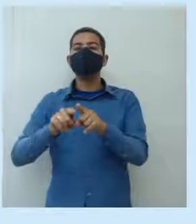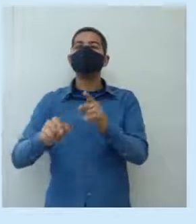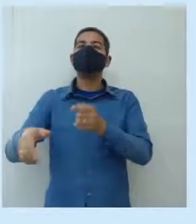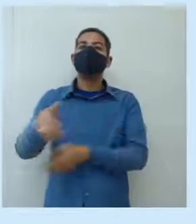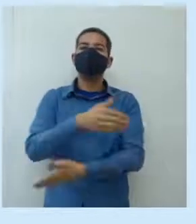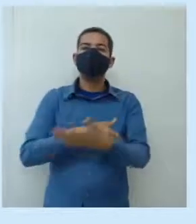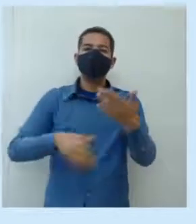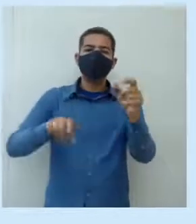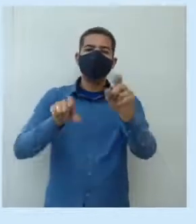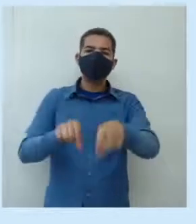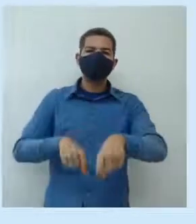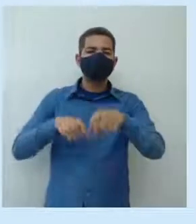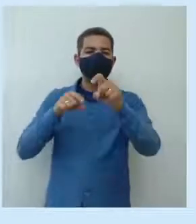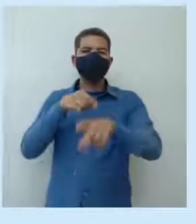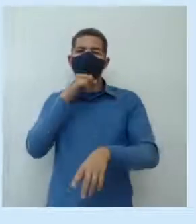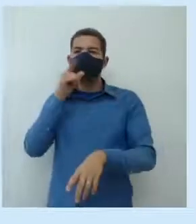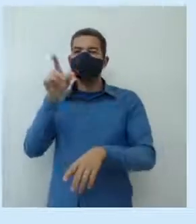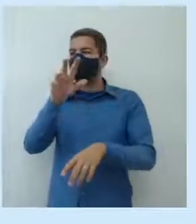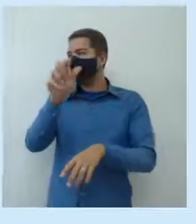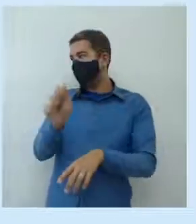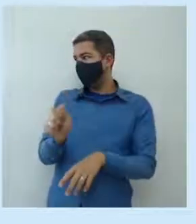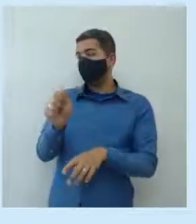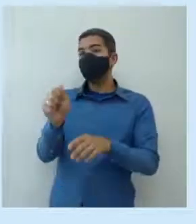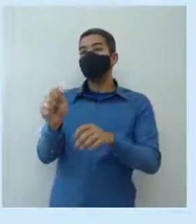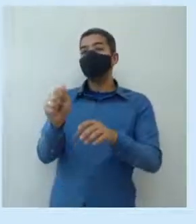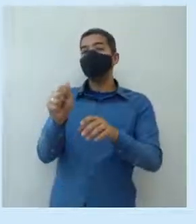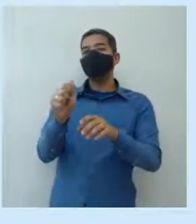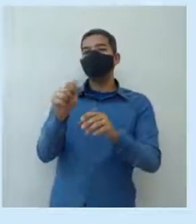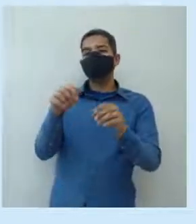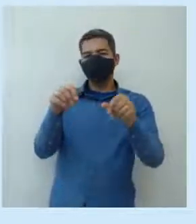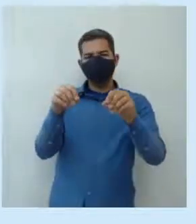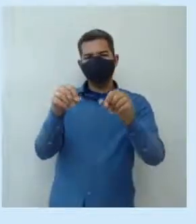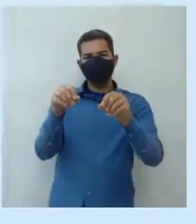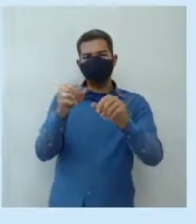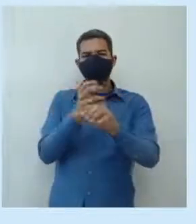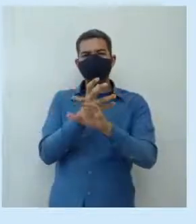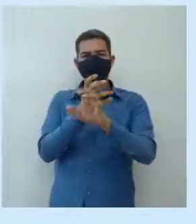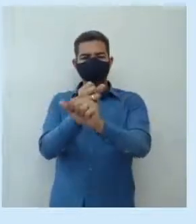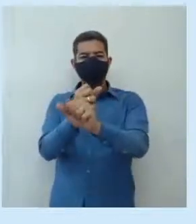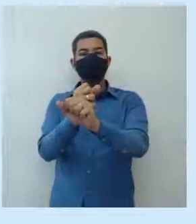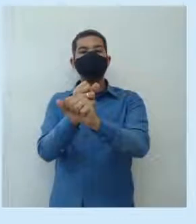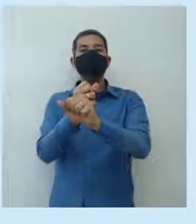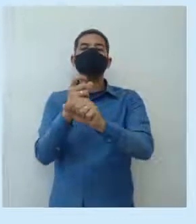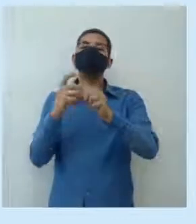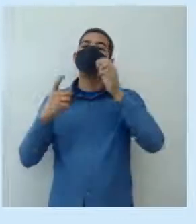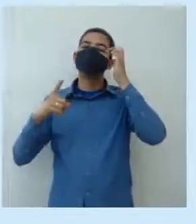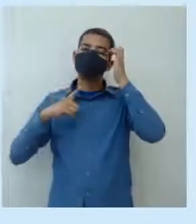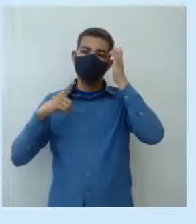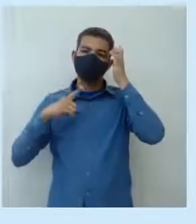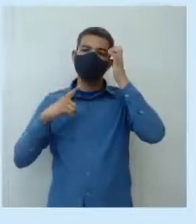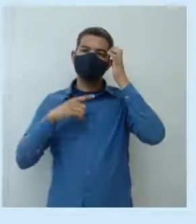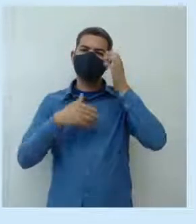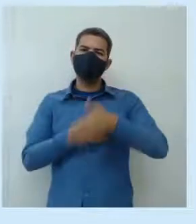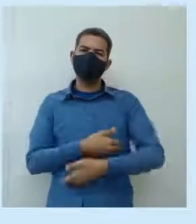principalmente na África subsaariana, mas é um espaço onde vai se obter mais fome dentro do nosso